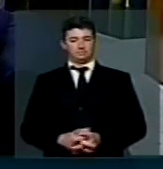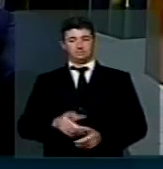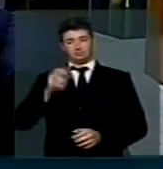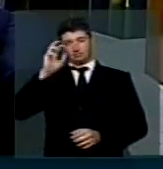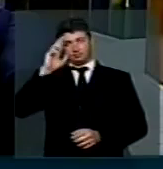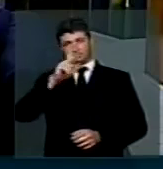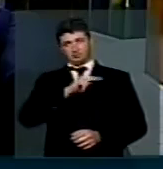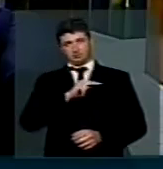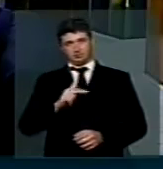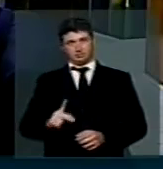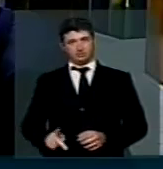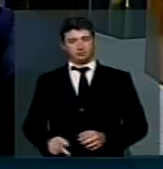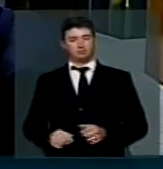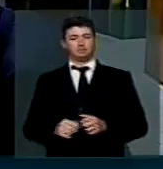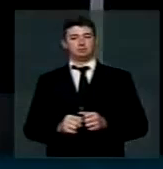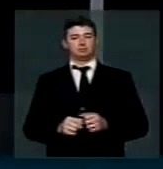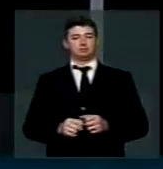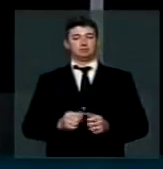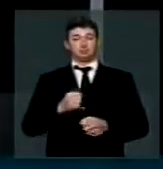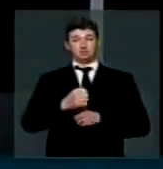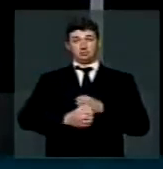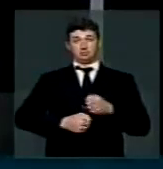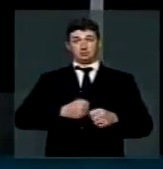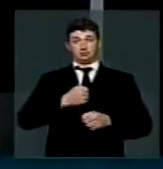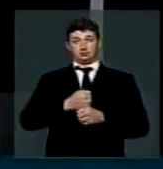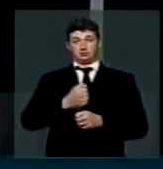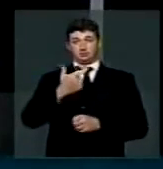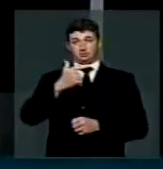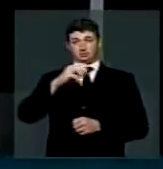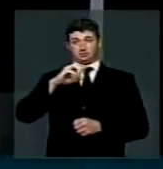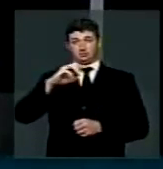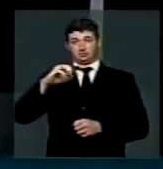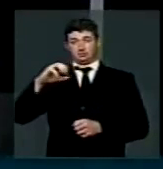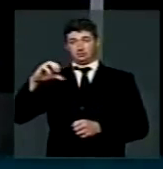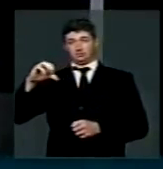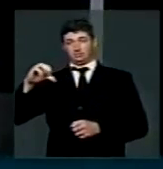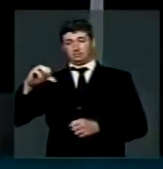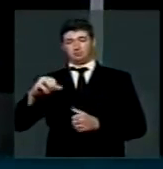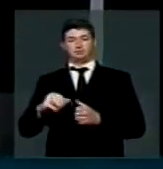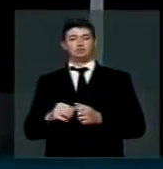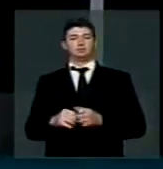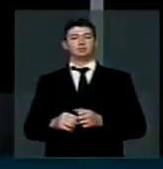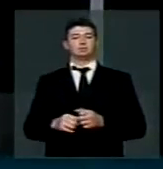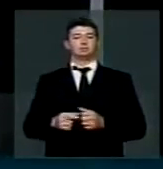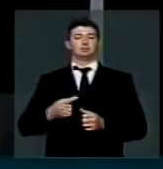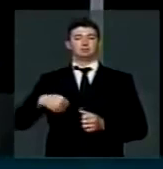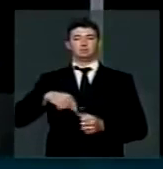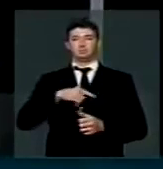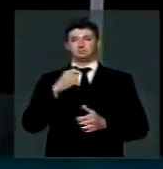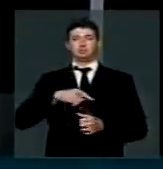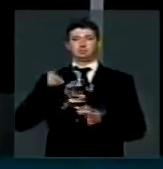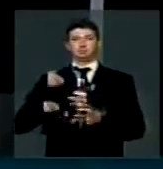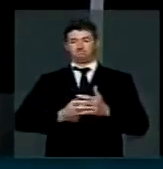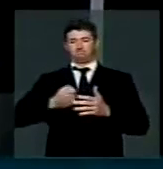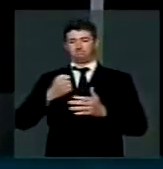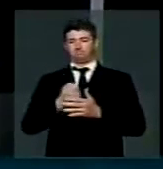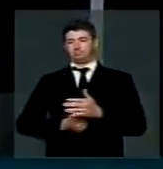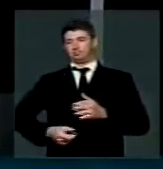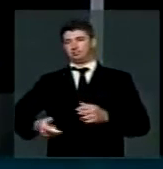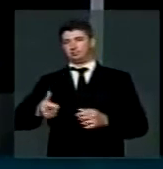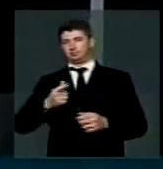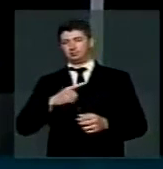Senhor presidente, durante o ano de 2009, nós tivemos uma árdua batalha